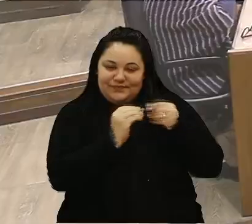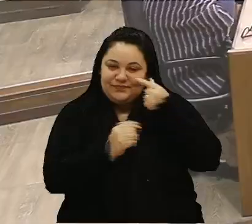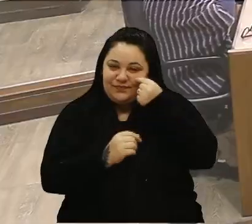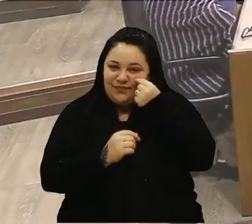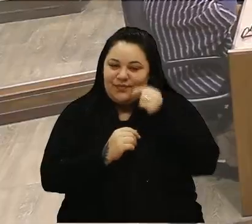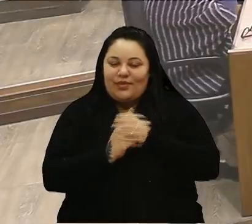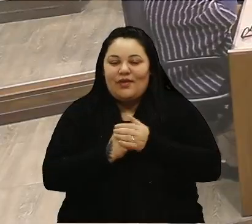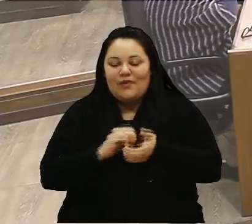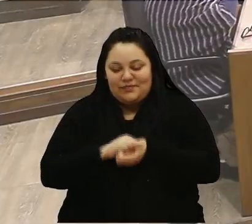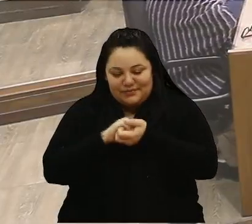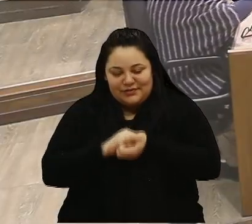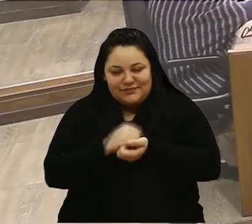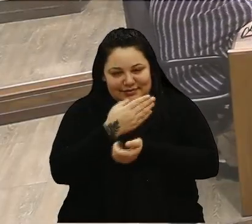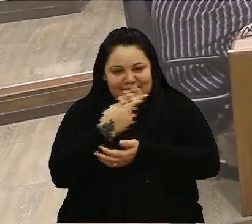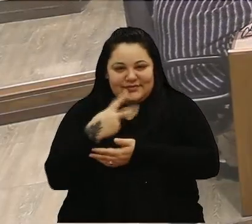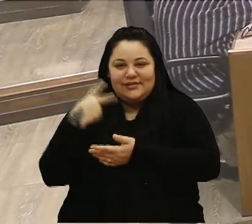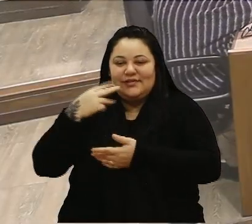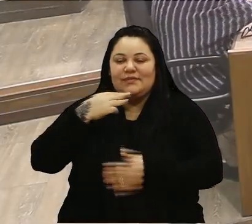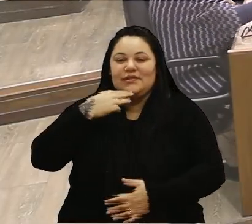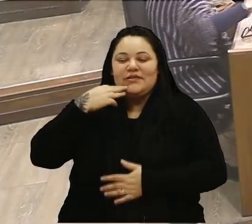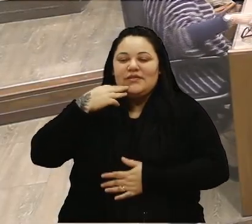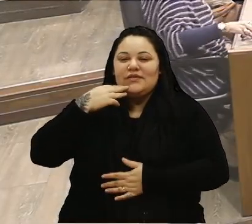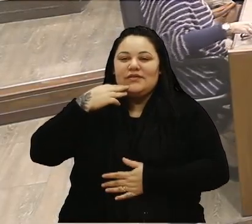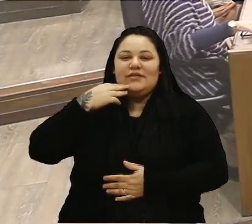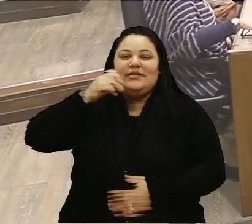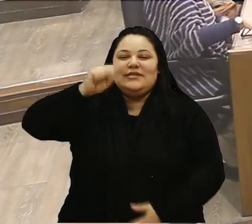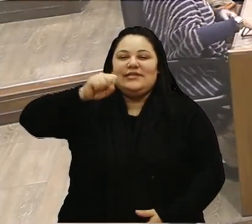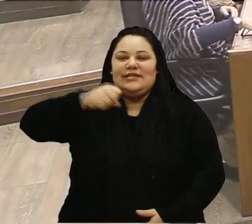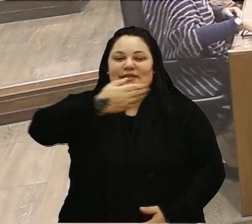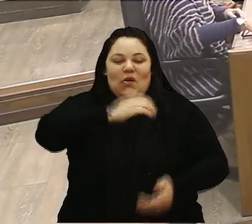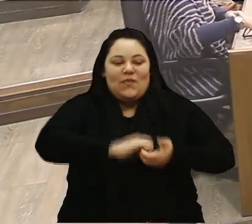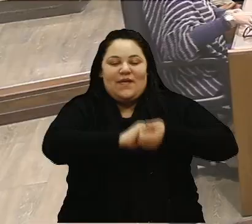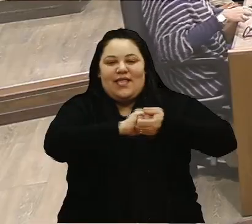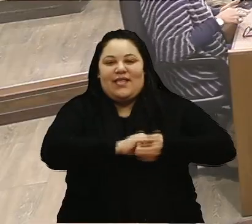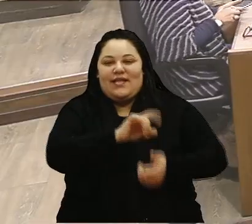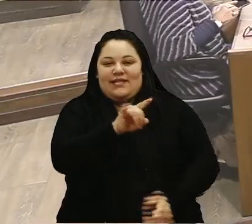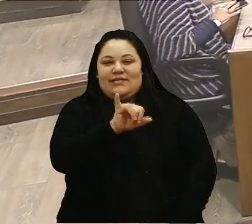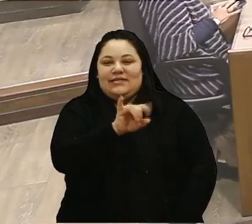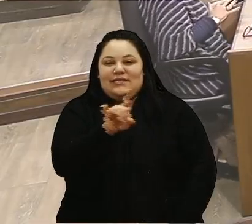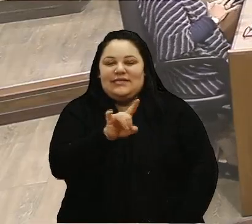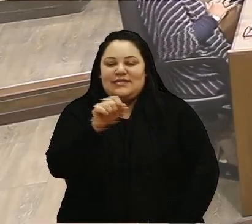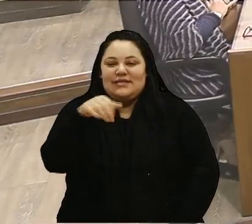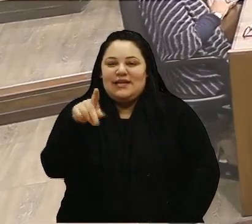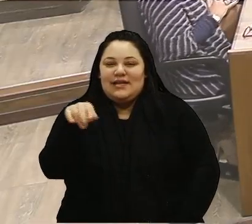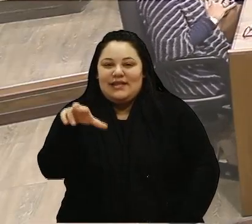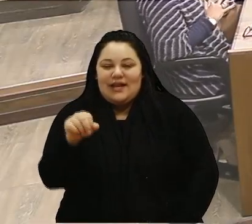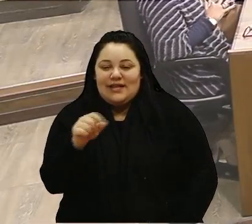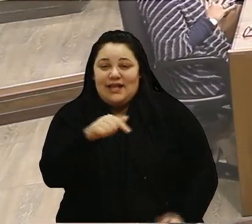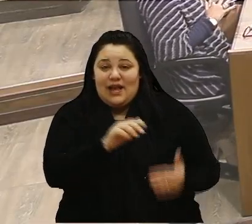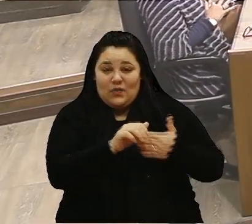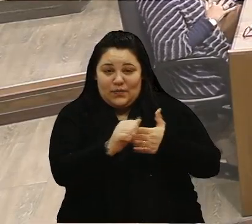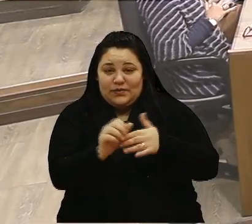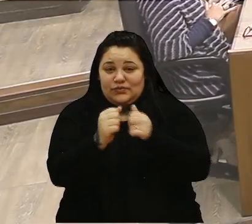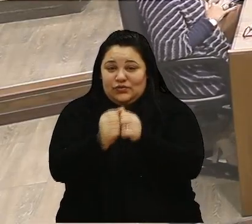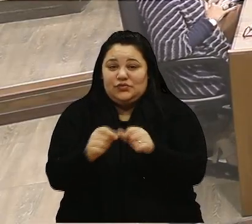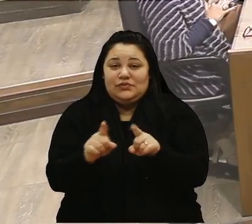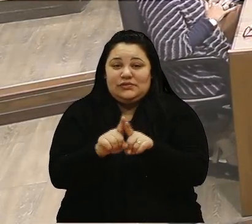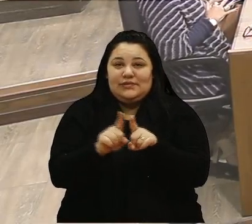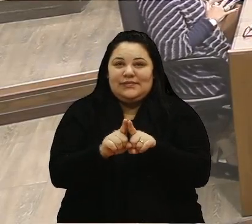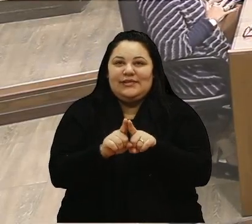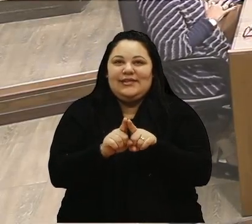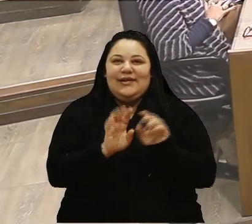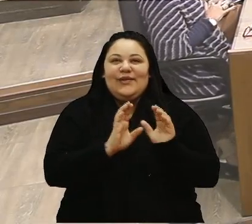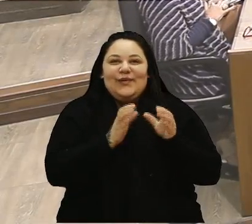Cumprimentos, vereadora Marisol, cumprimentos à Lisana também, que acompanha aqui o pessoal lá da turma do